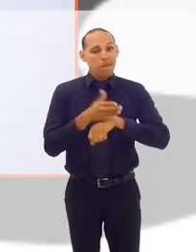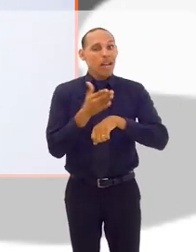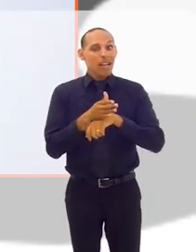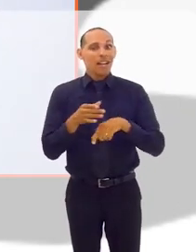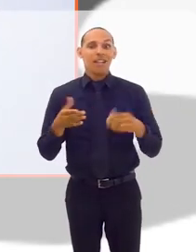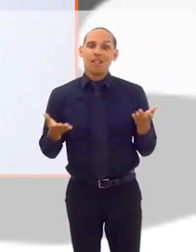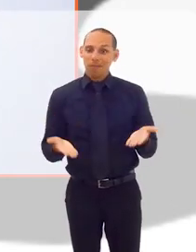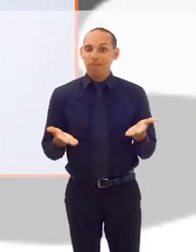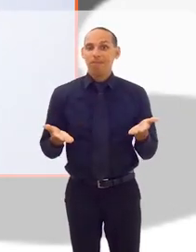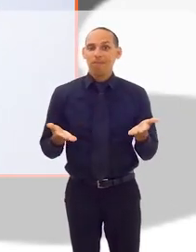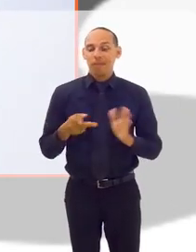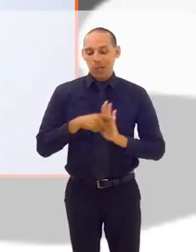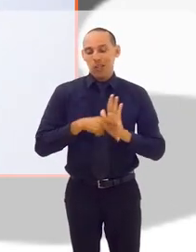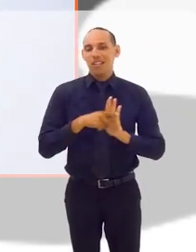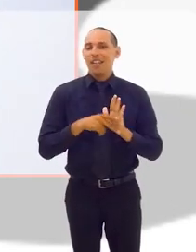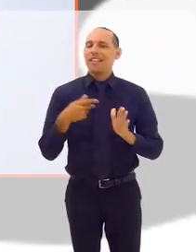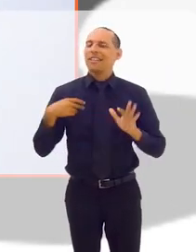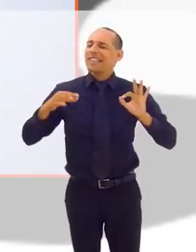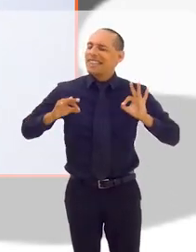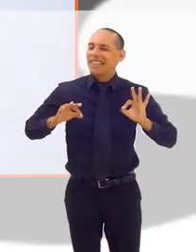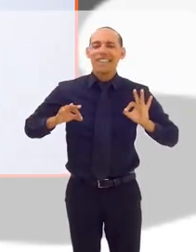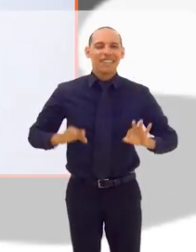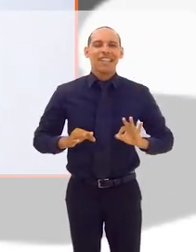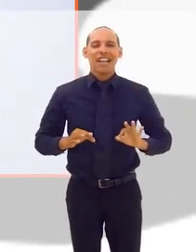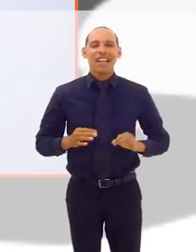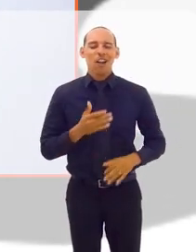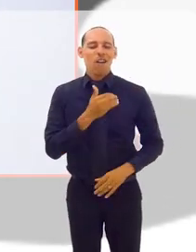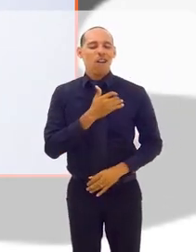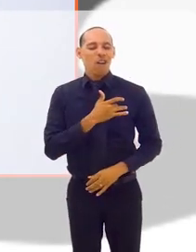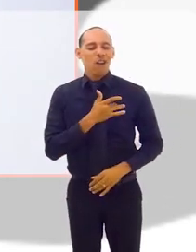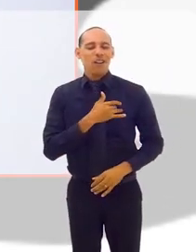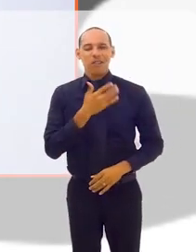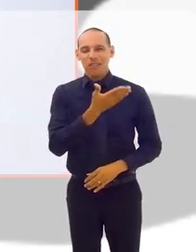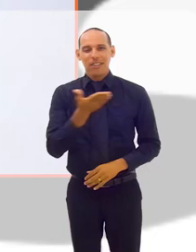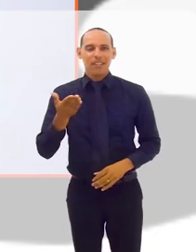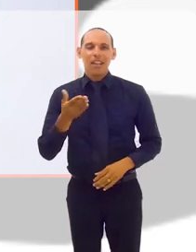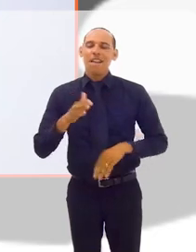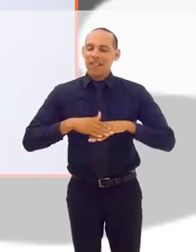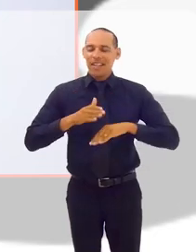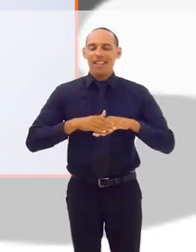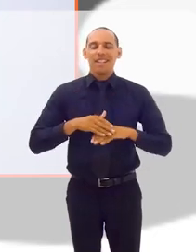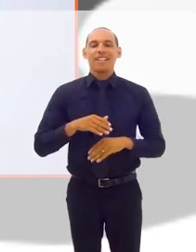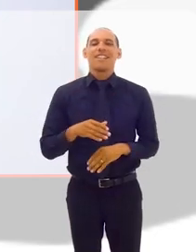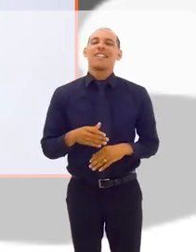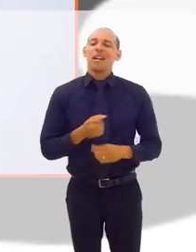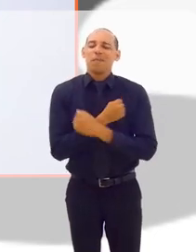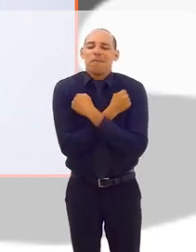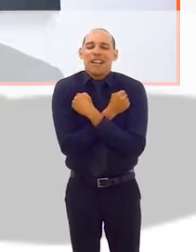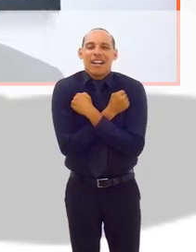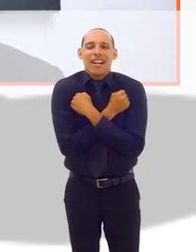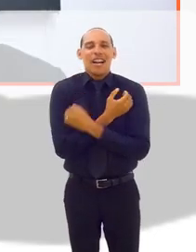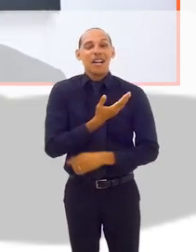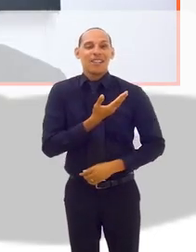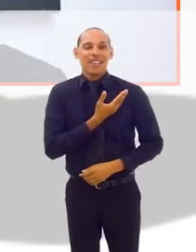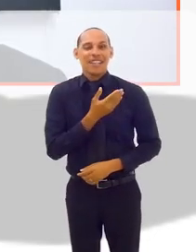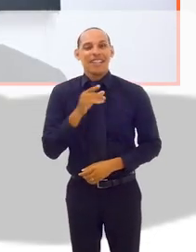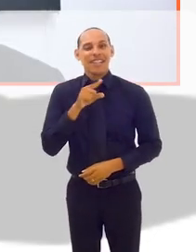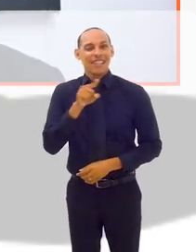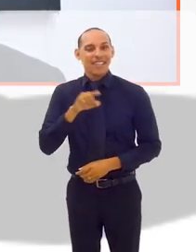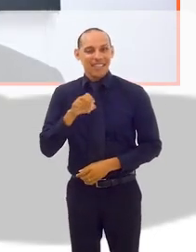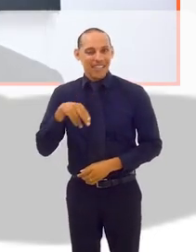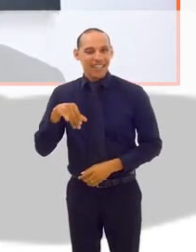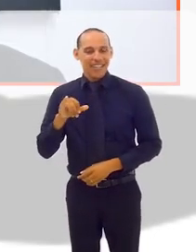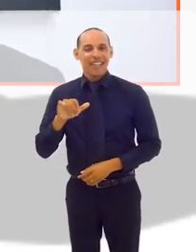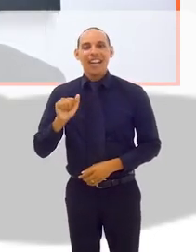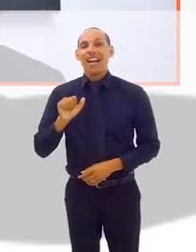colocar em prática esse projeto que eu tenho certeza que está no coração de vocês para serem executados. Um grande abraço também para minha